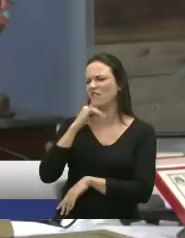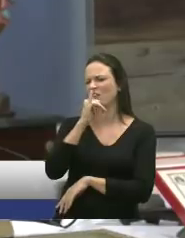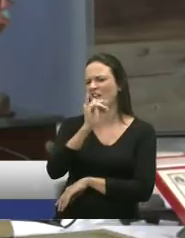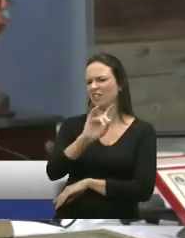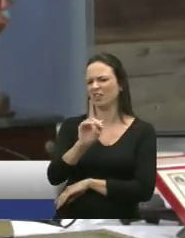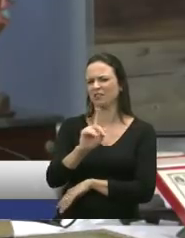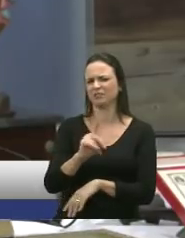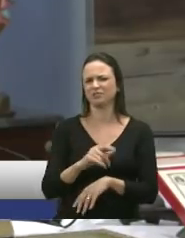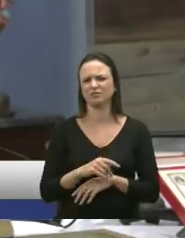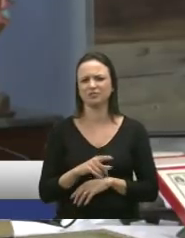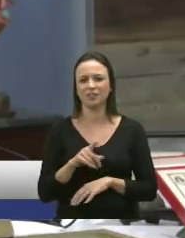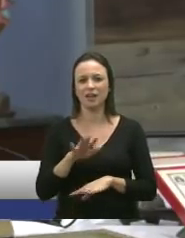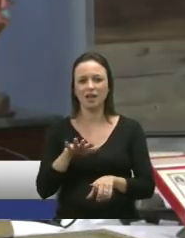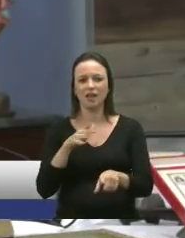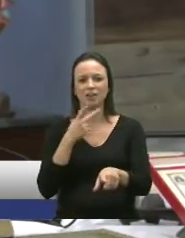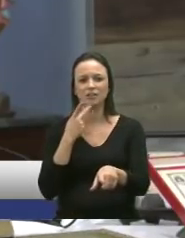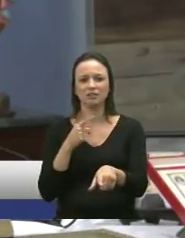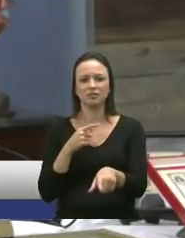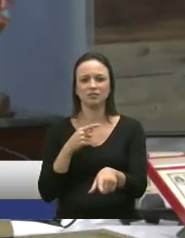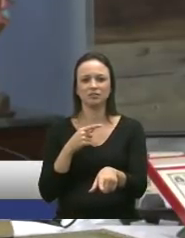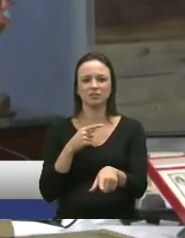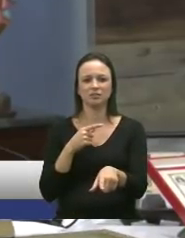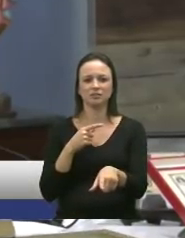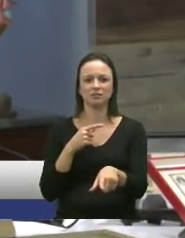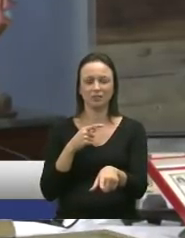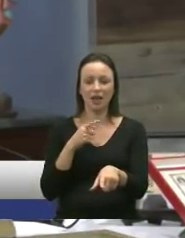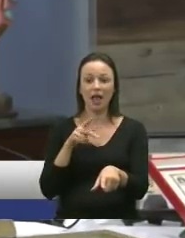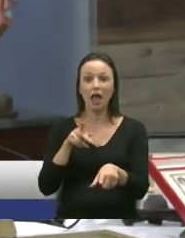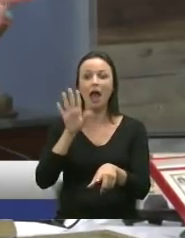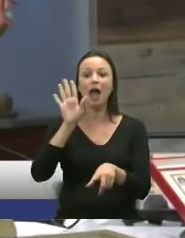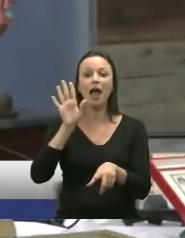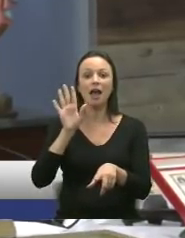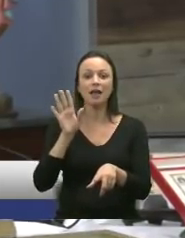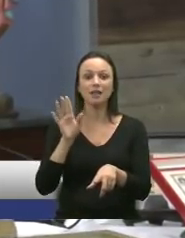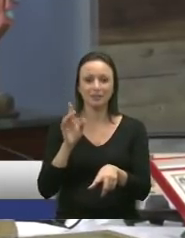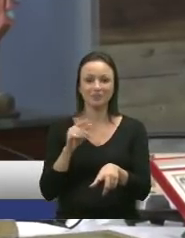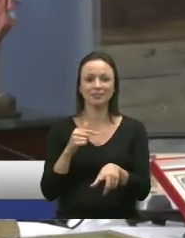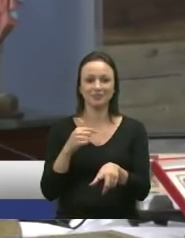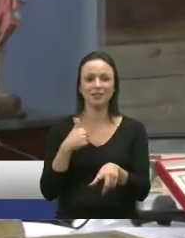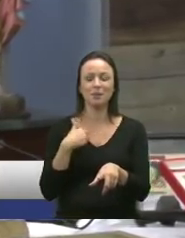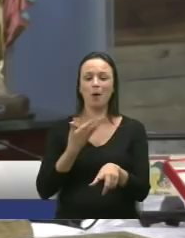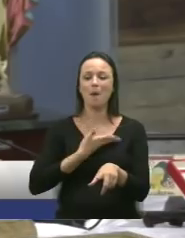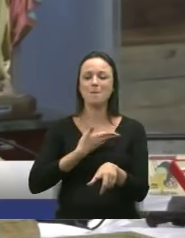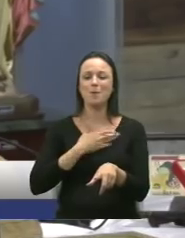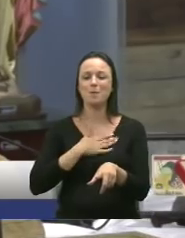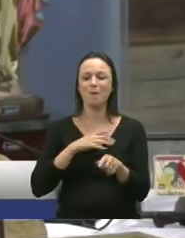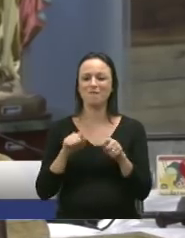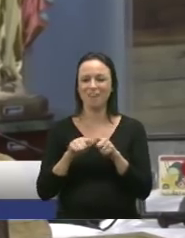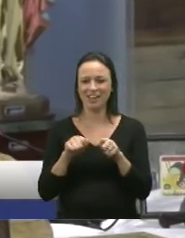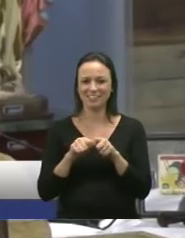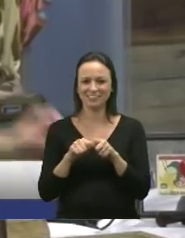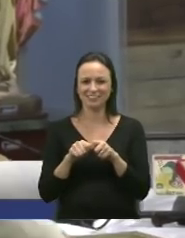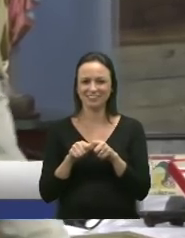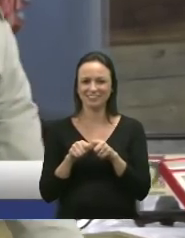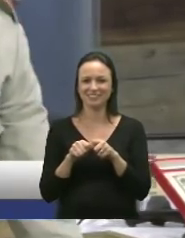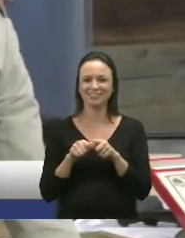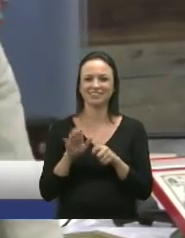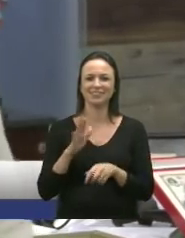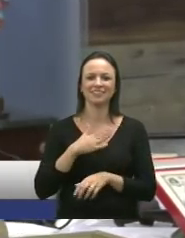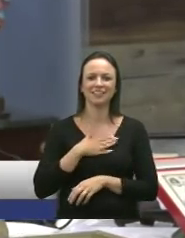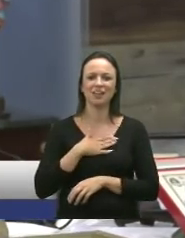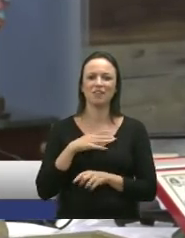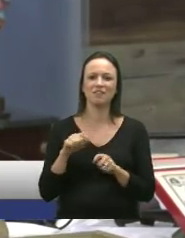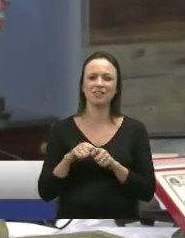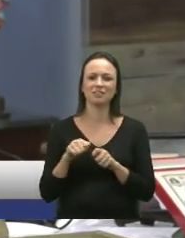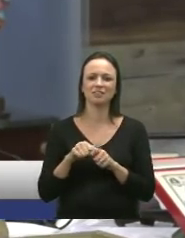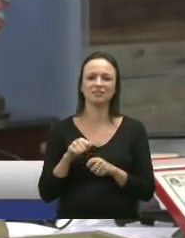que... Viu? Isso, na verdade, eu fiz. Eu não, um amigo meu faz. Sou eu, desculpa, mas enfim.